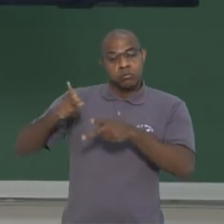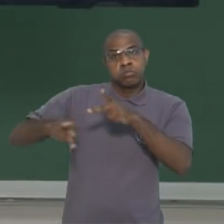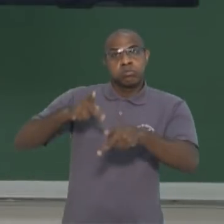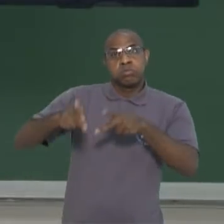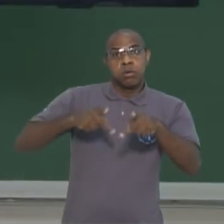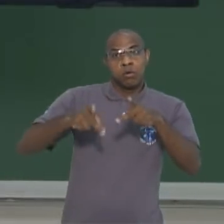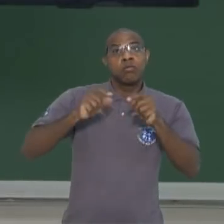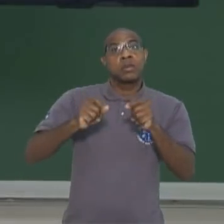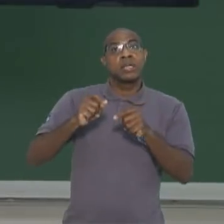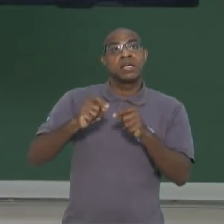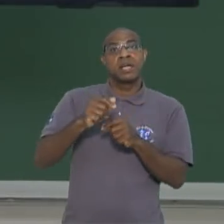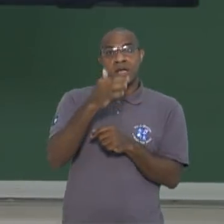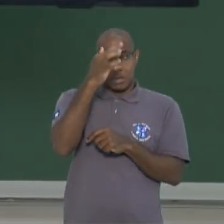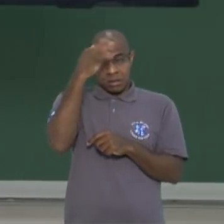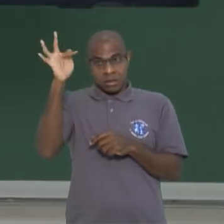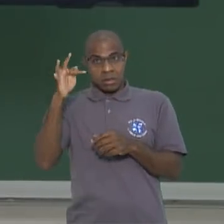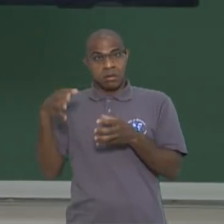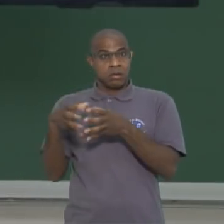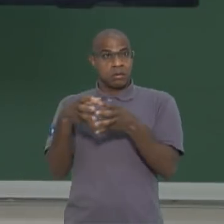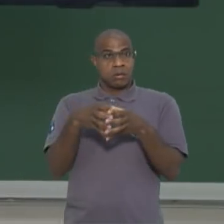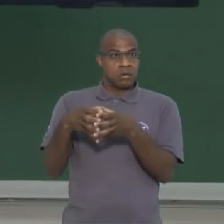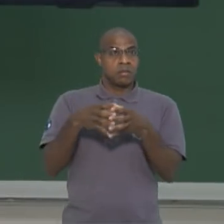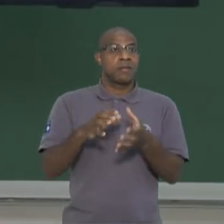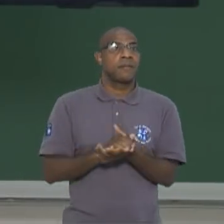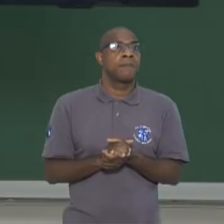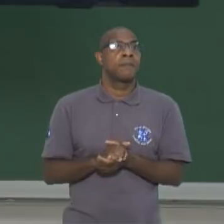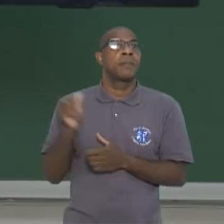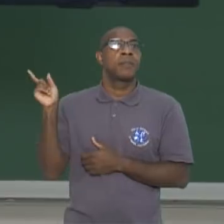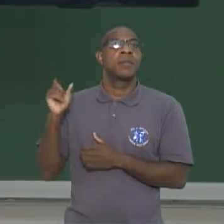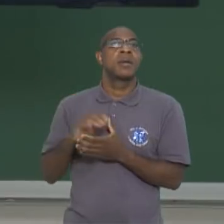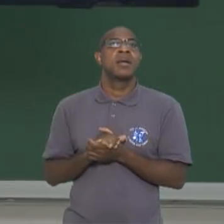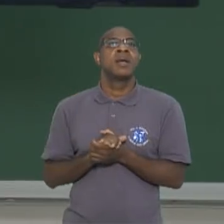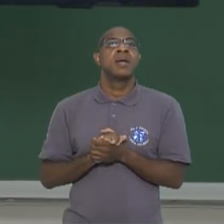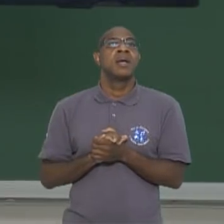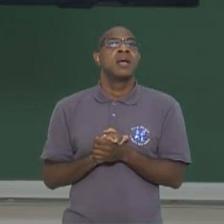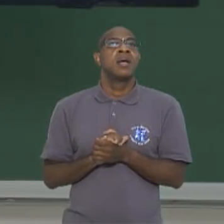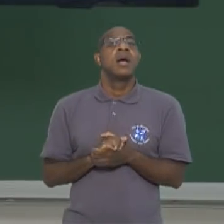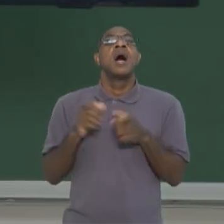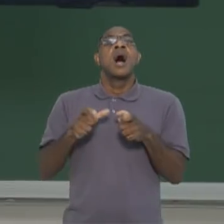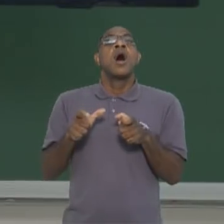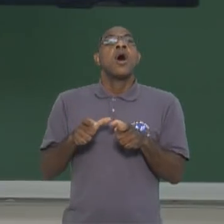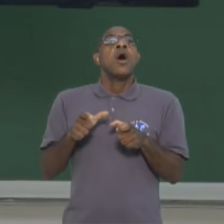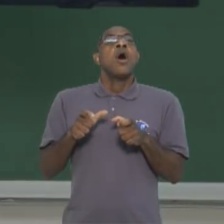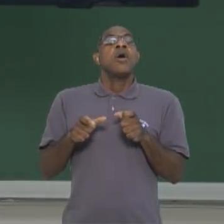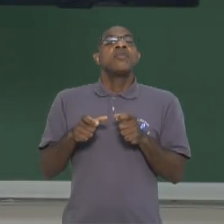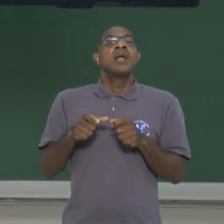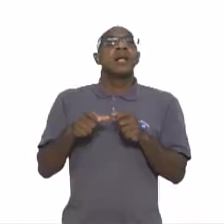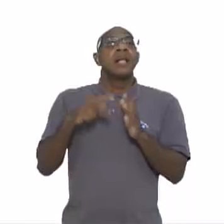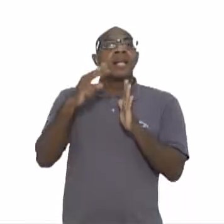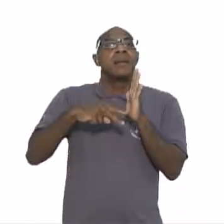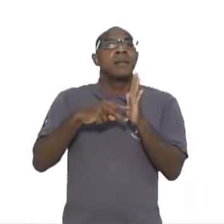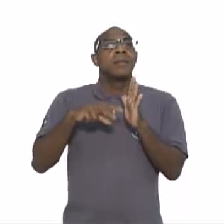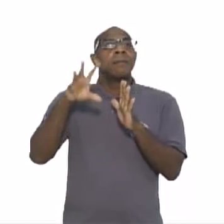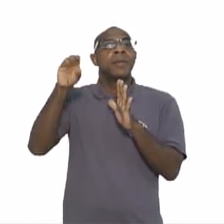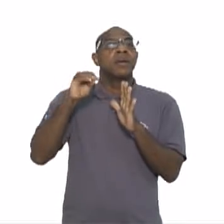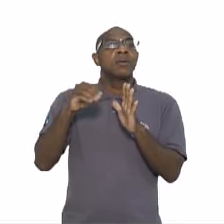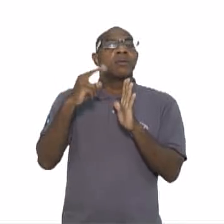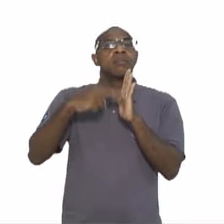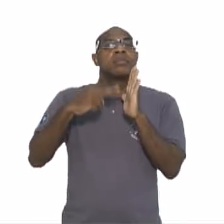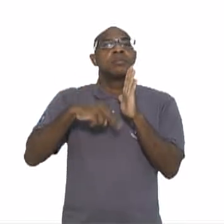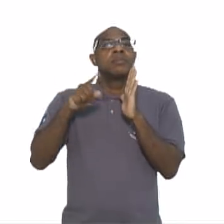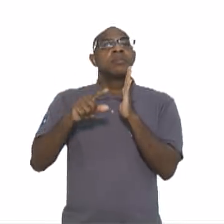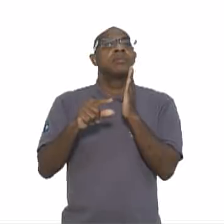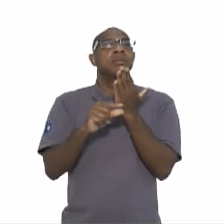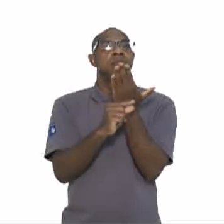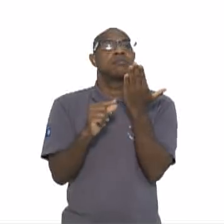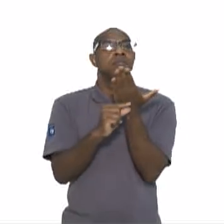franco. Aqui a gente tem uma citação de uma fonte, né, que é do livro da Maria Guadalupe Sanches, né, que fala sobre a conversão